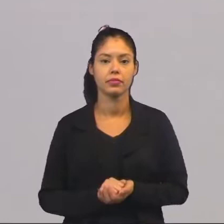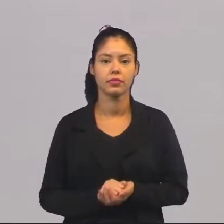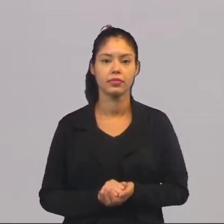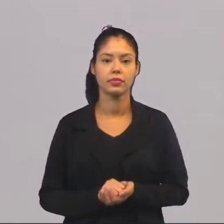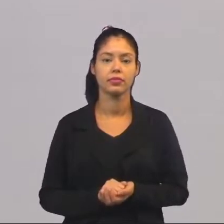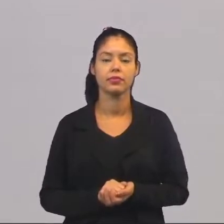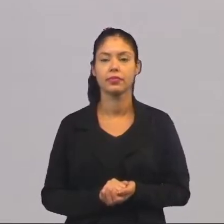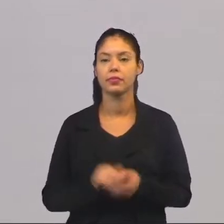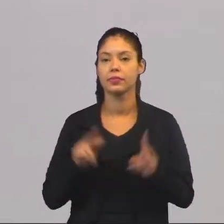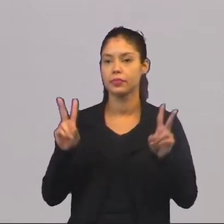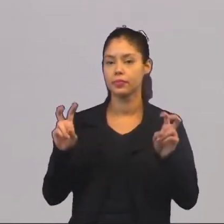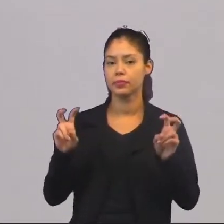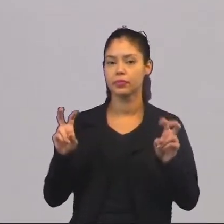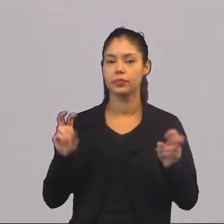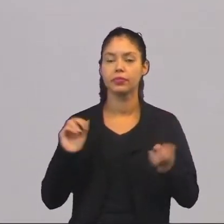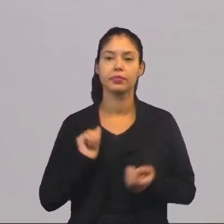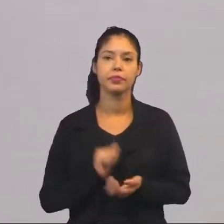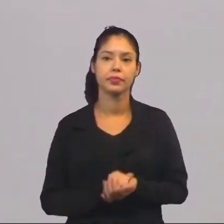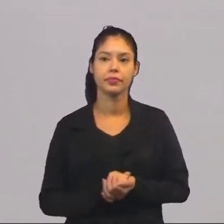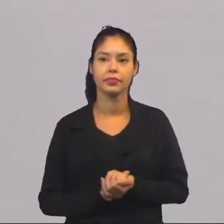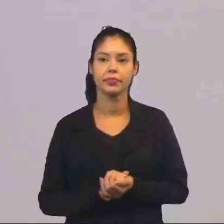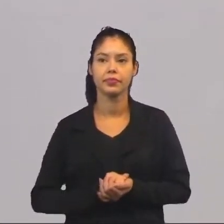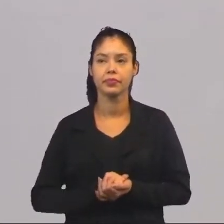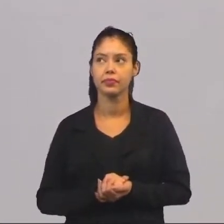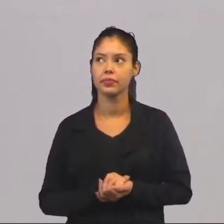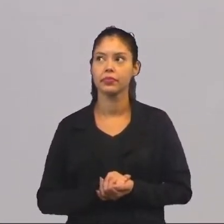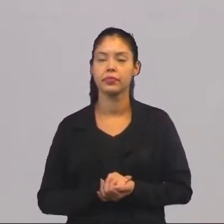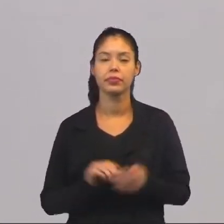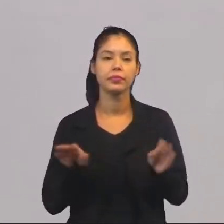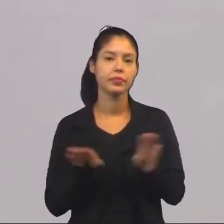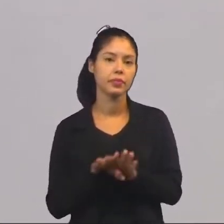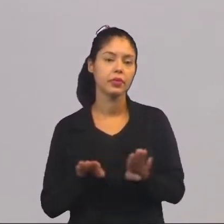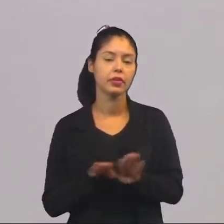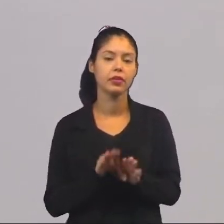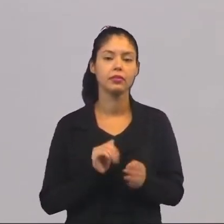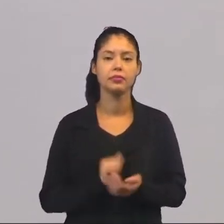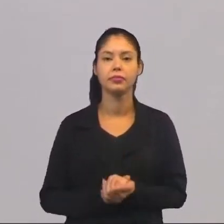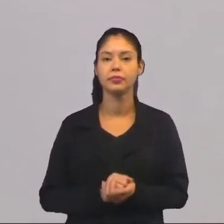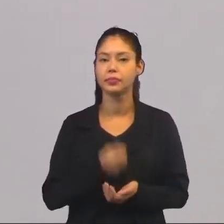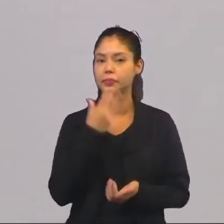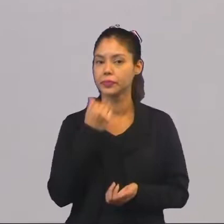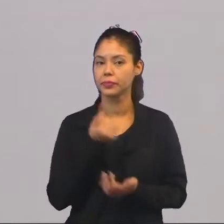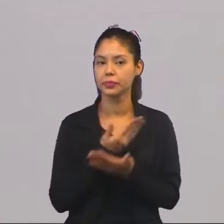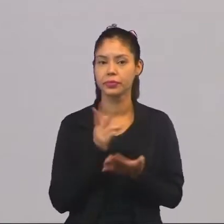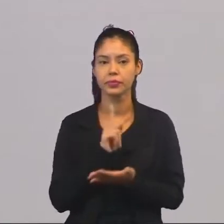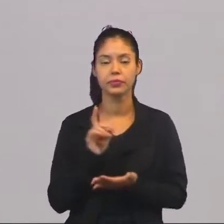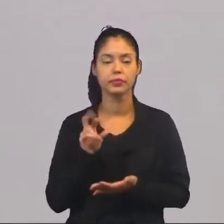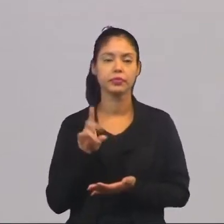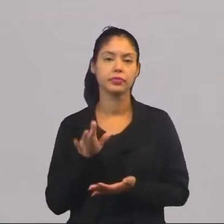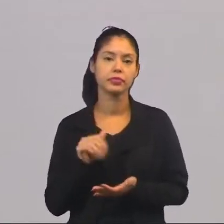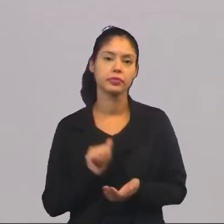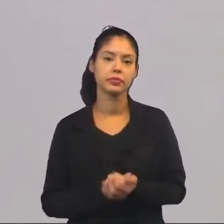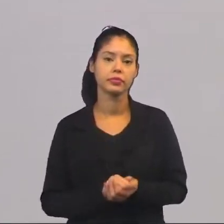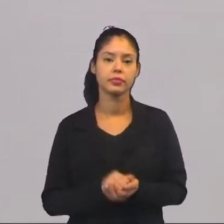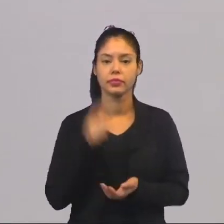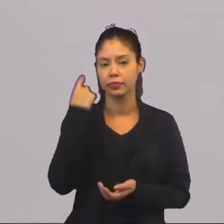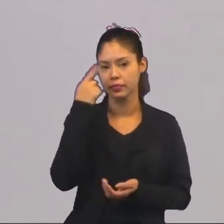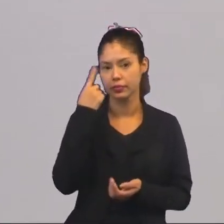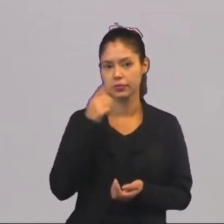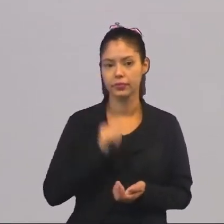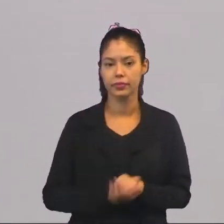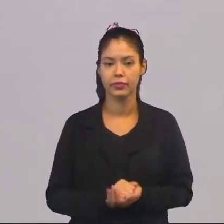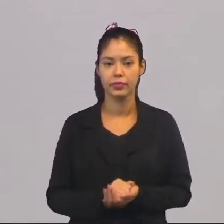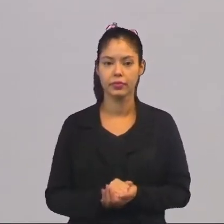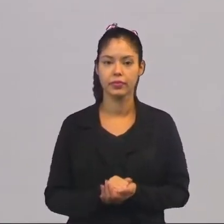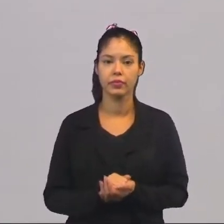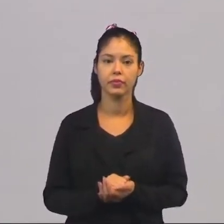vamos lá pra barrar também me colar em cima essa média de ser humano não olá galera tudo bem eu sou professor Daniel o professor de língua